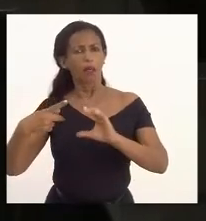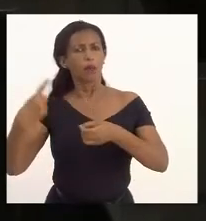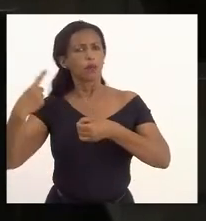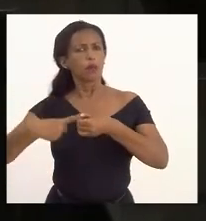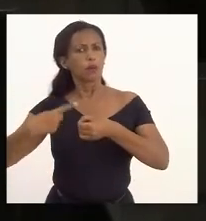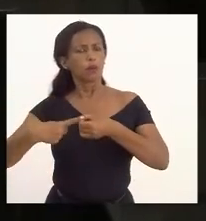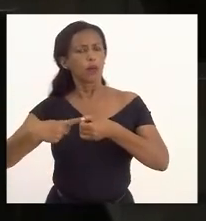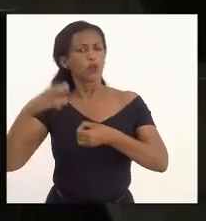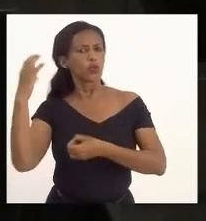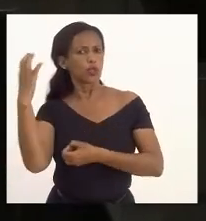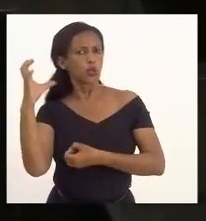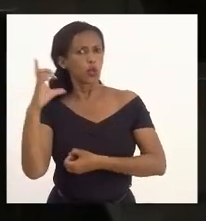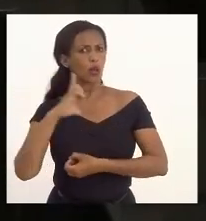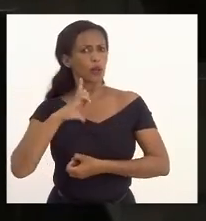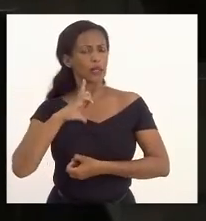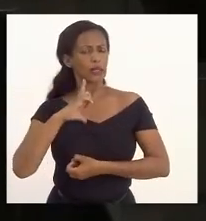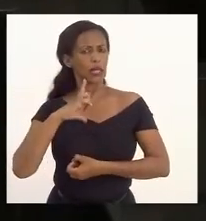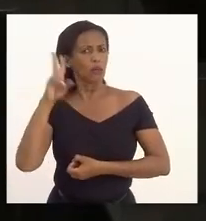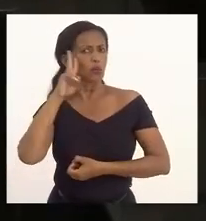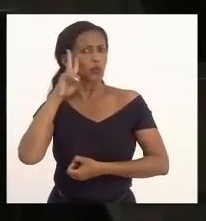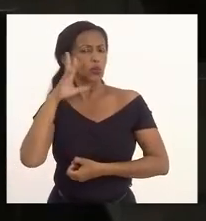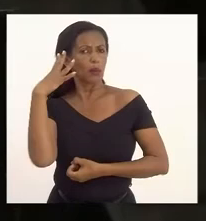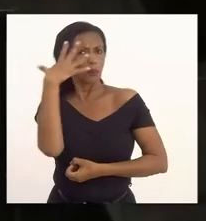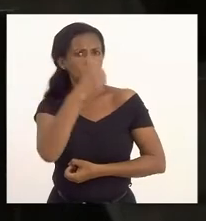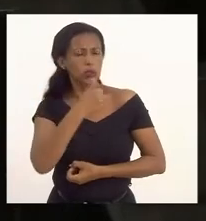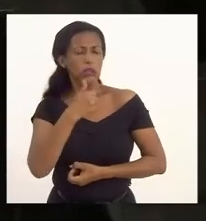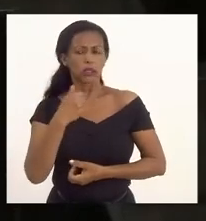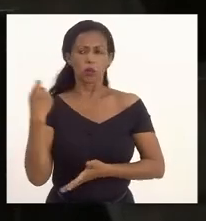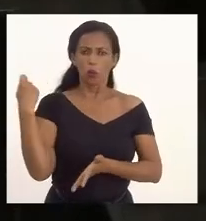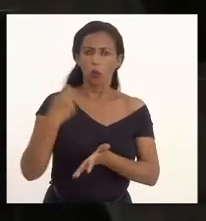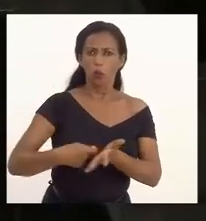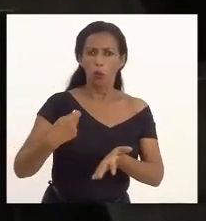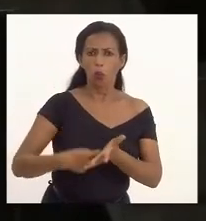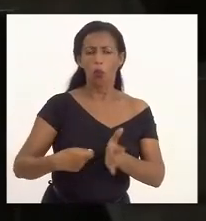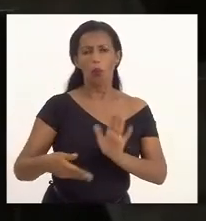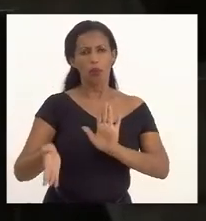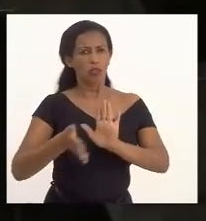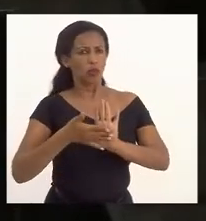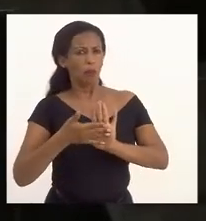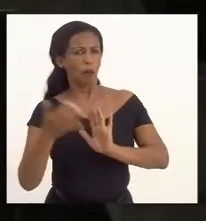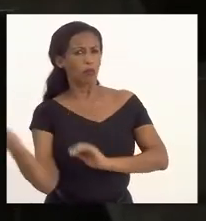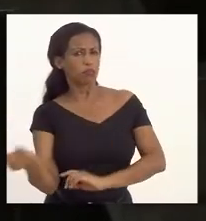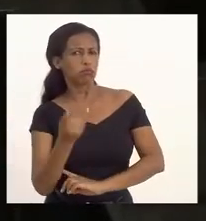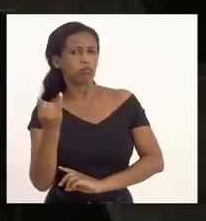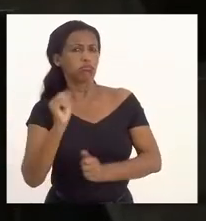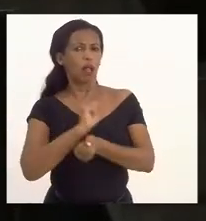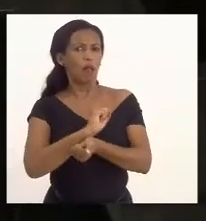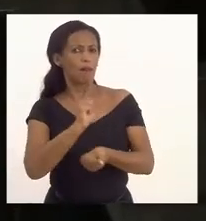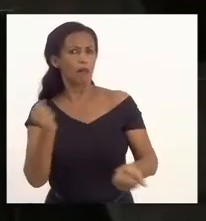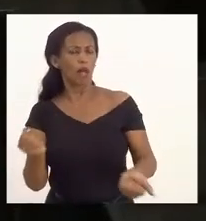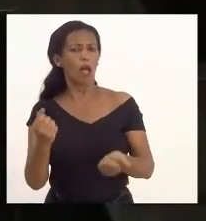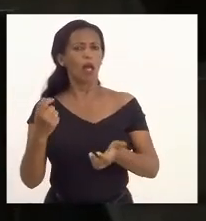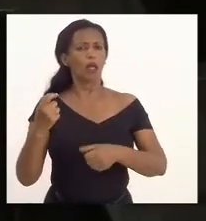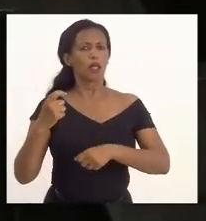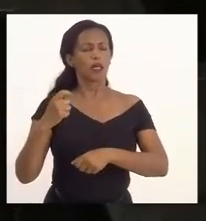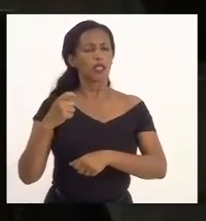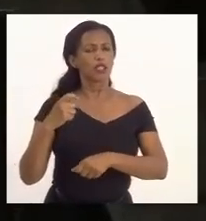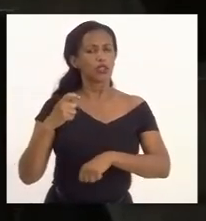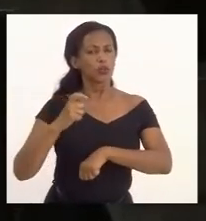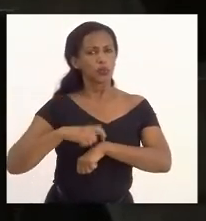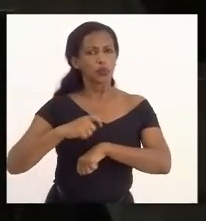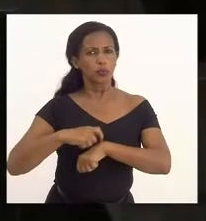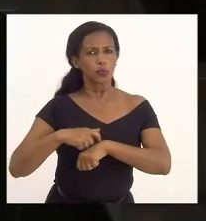um histórico bonito, de muitas lutas, de muitas pautas libertárias, de muitos momentos de resistência,